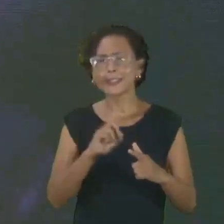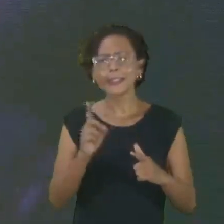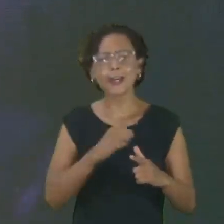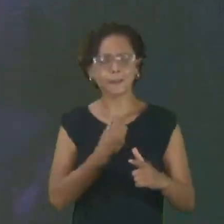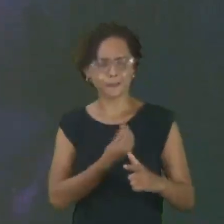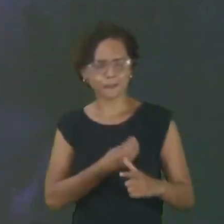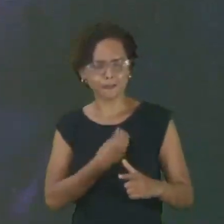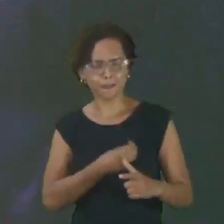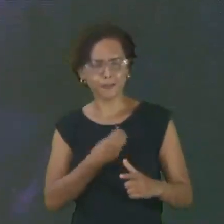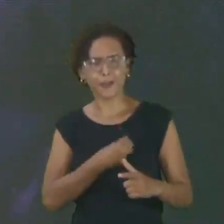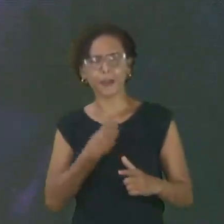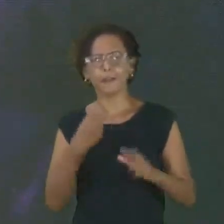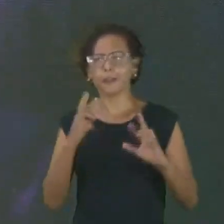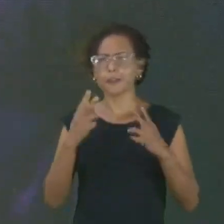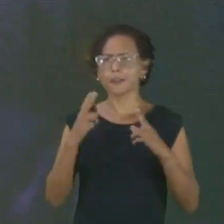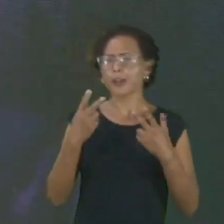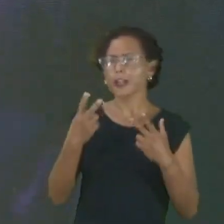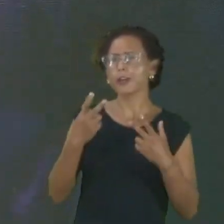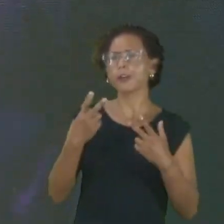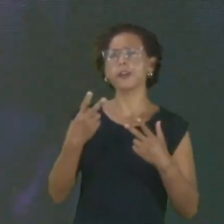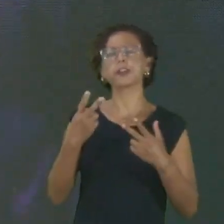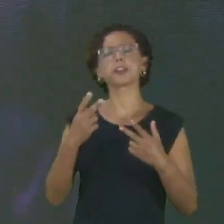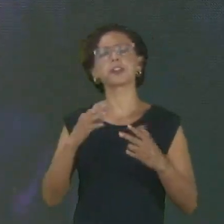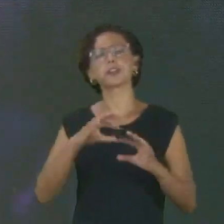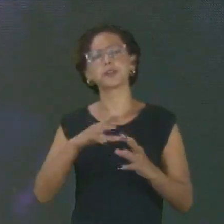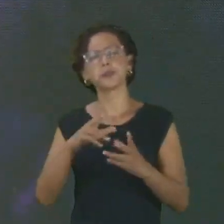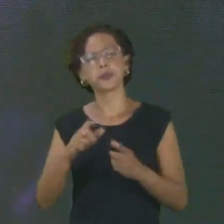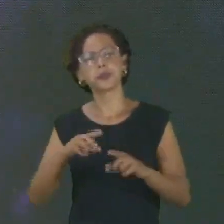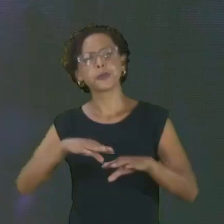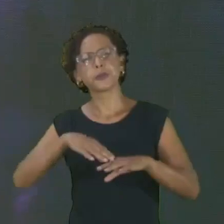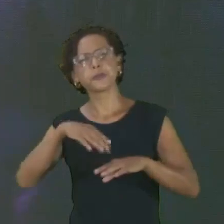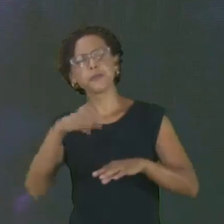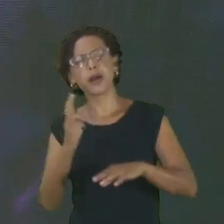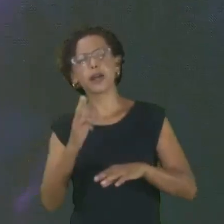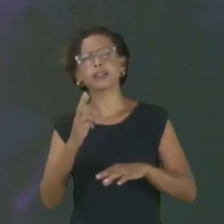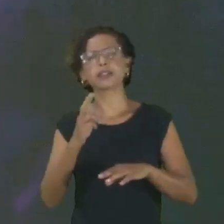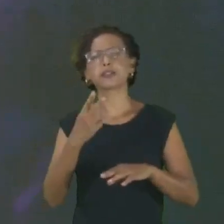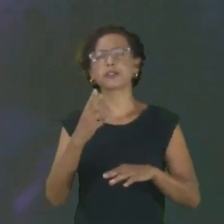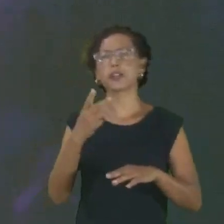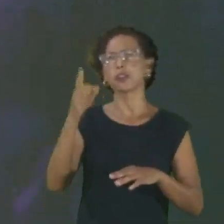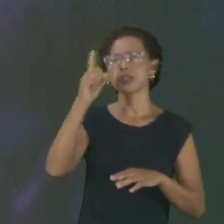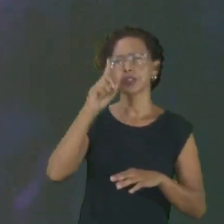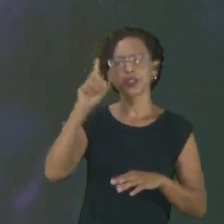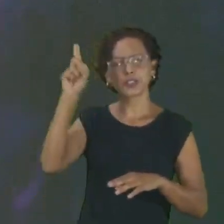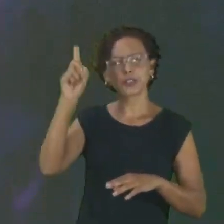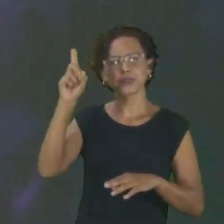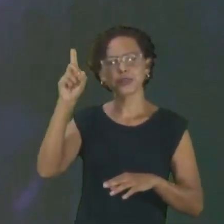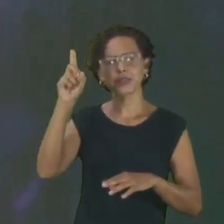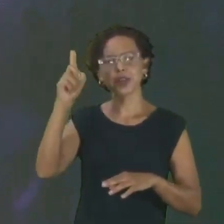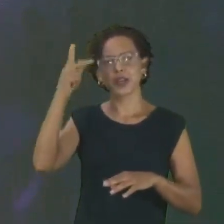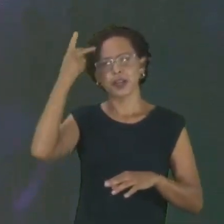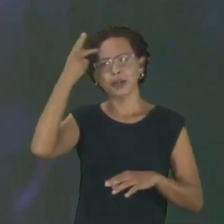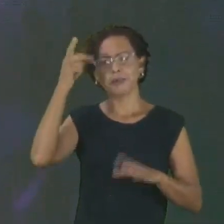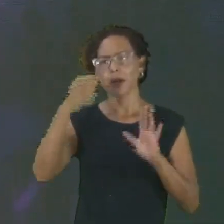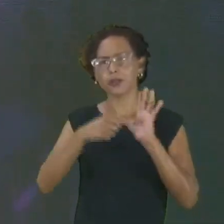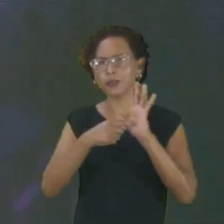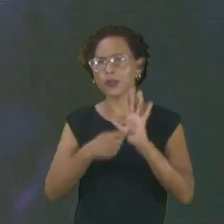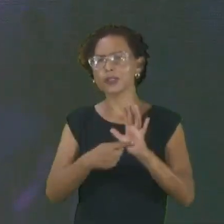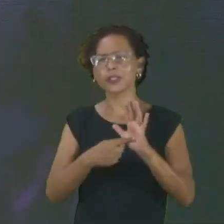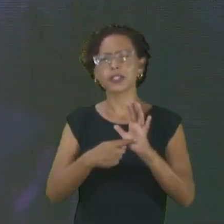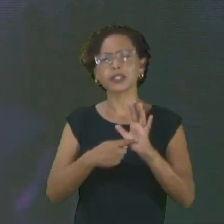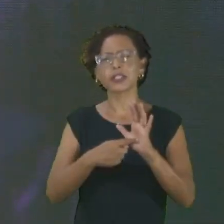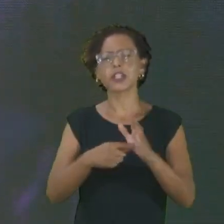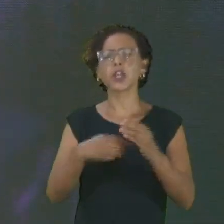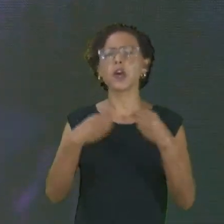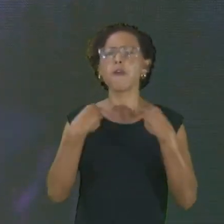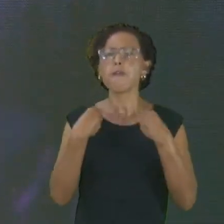a igreja se pauta pelos valores de Deus. E Paulo está mostrando aqui como ser